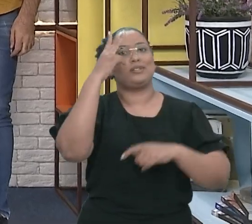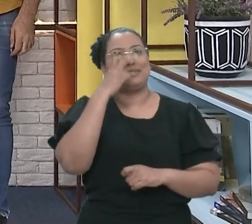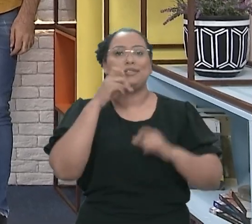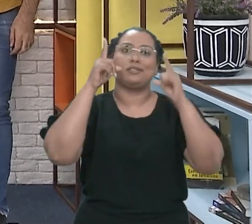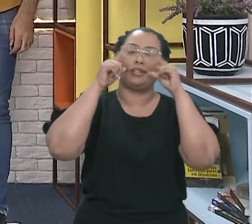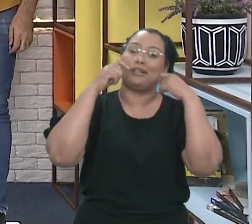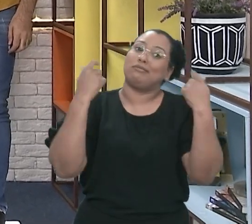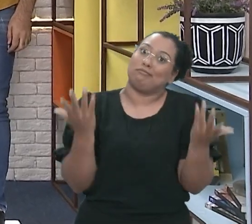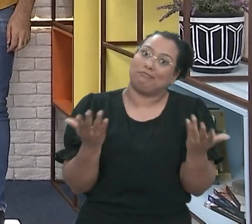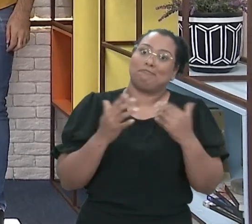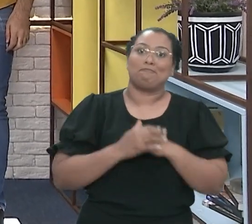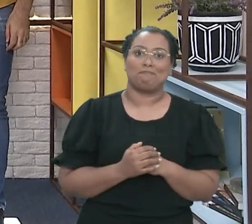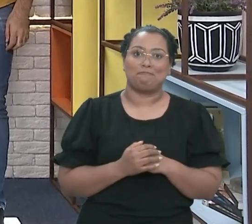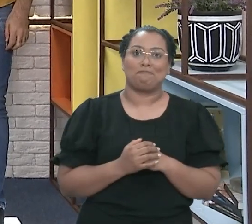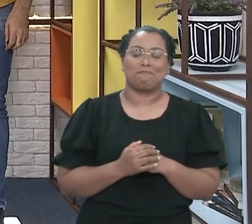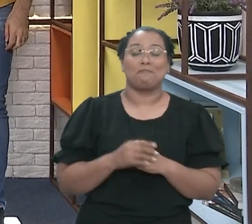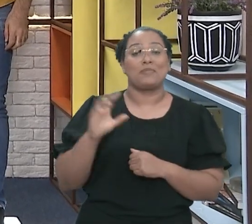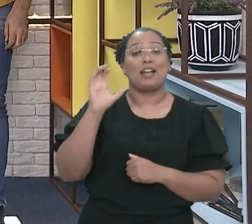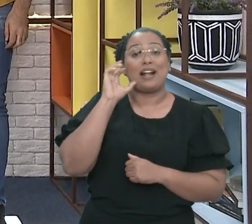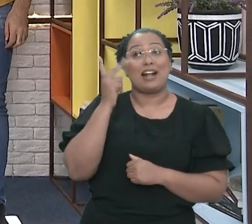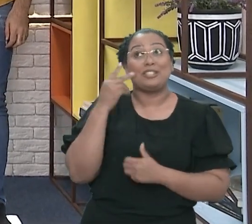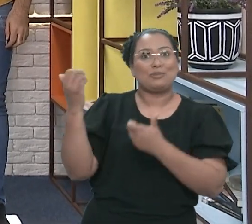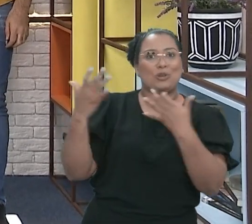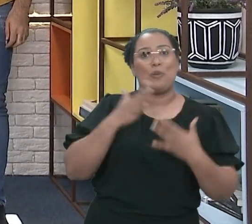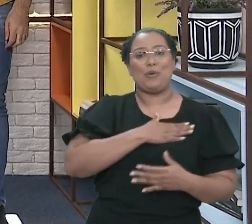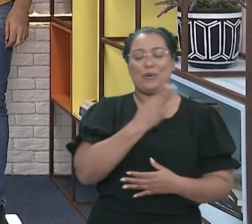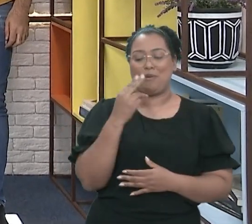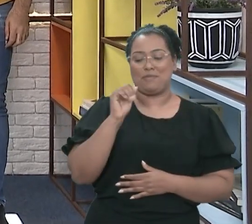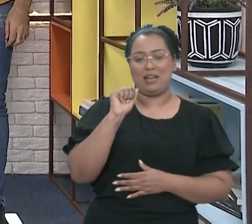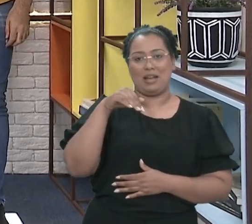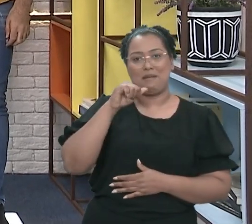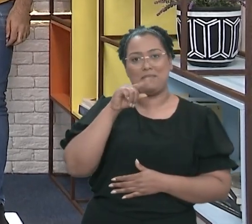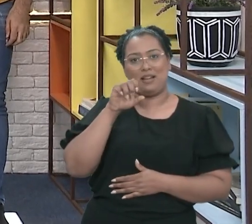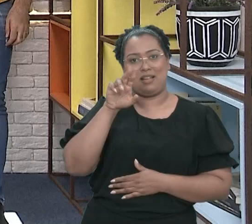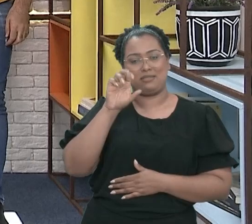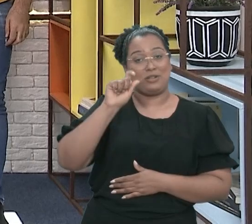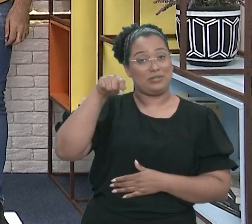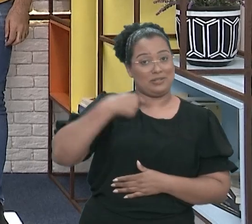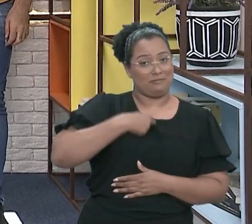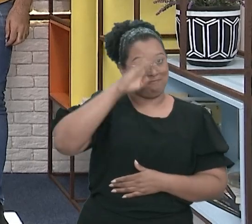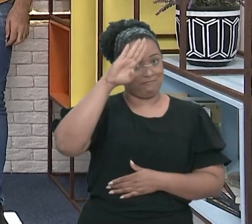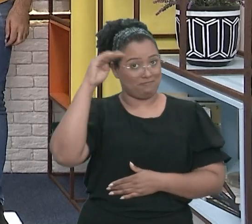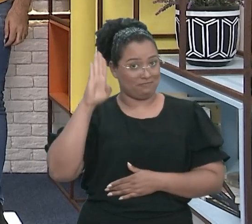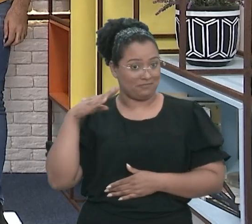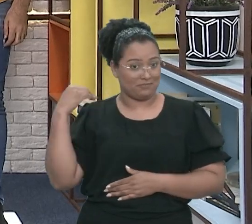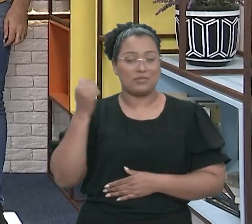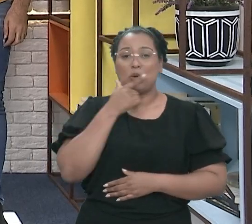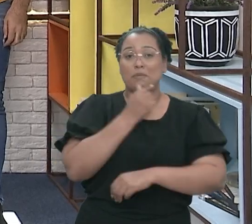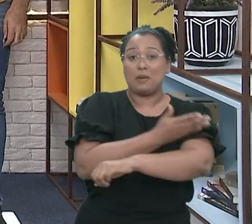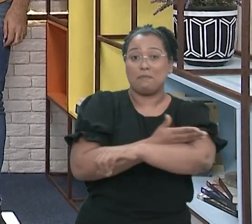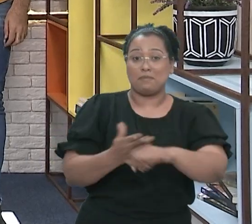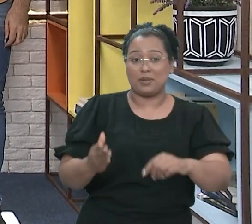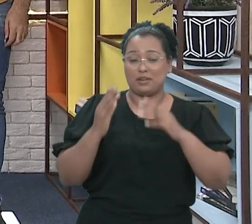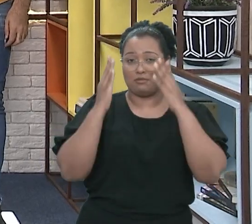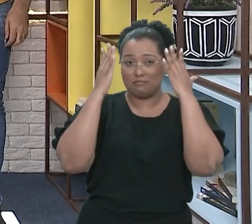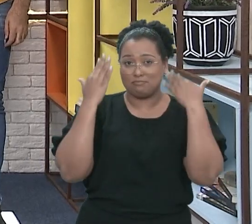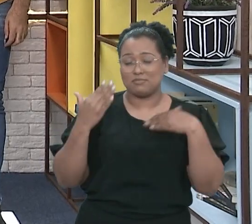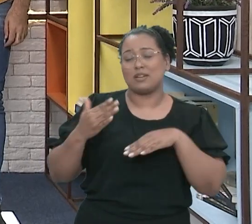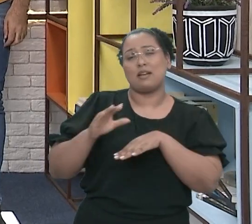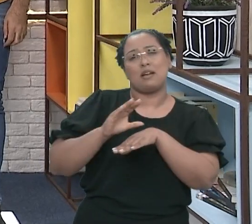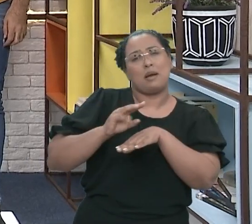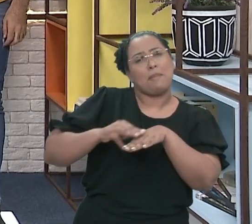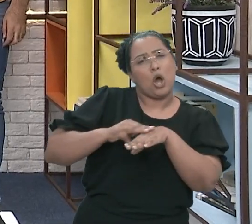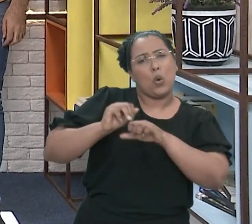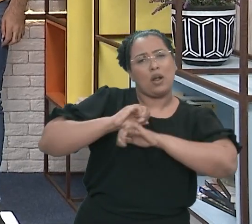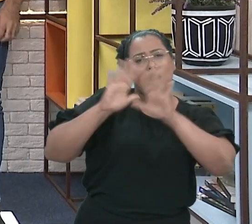e de baixa visão. Como o Cássio falou, meu nome é Amadeus, eu sou um homem jovem branco, com cabelos longos, castanhos claros, que hoje eles estão presos em um